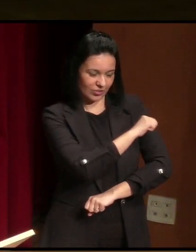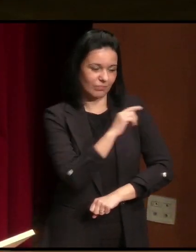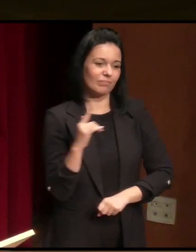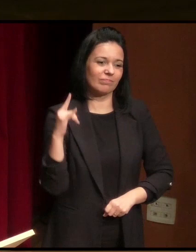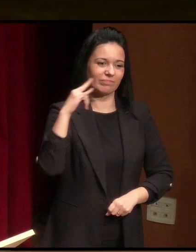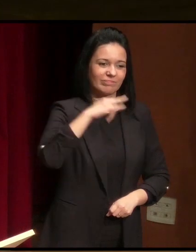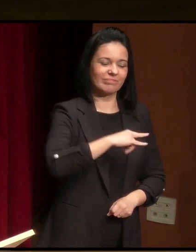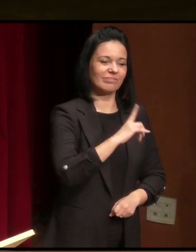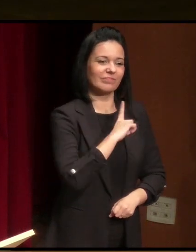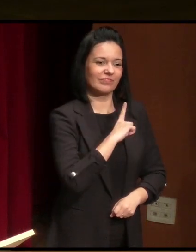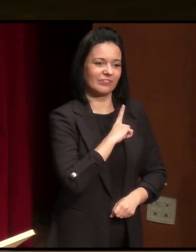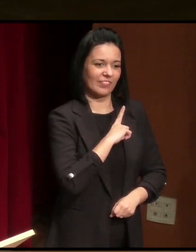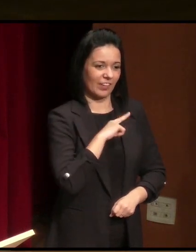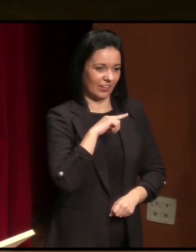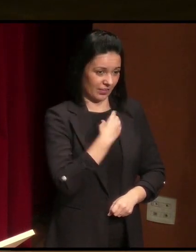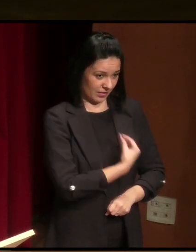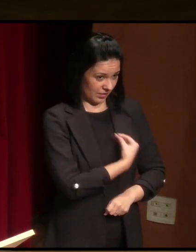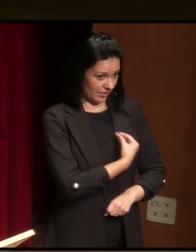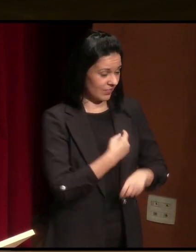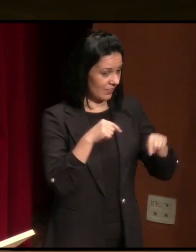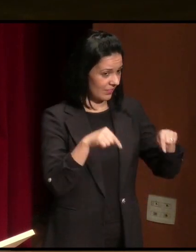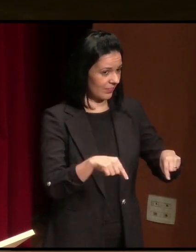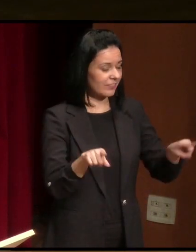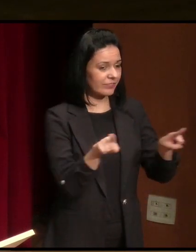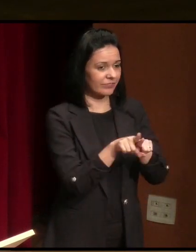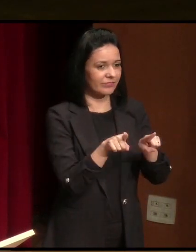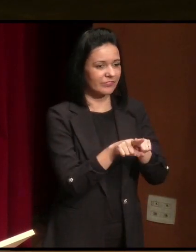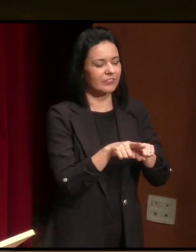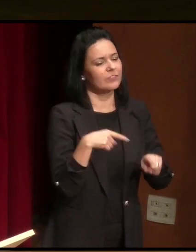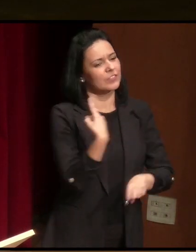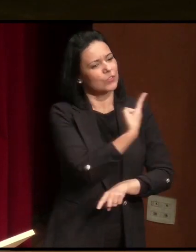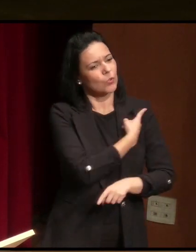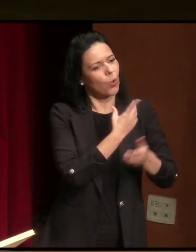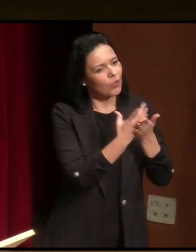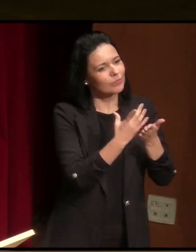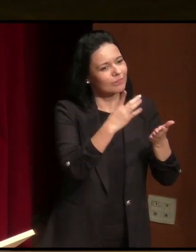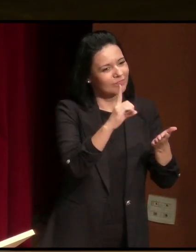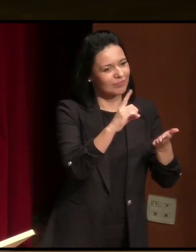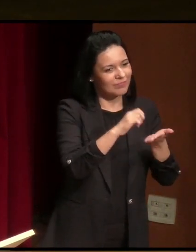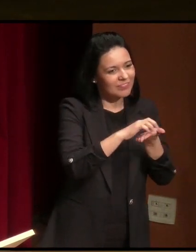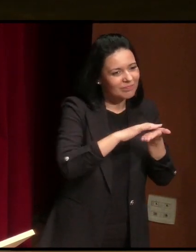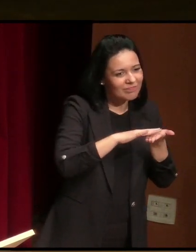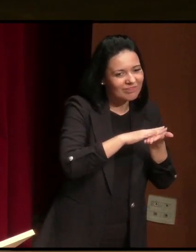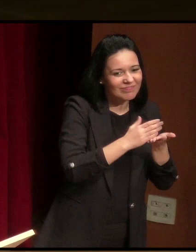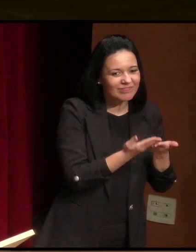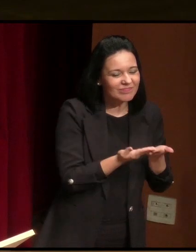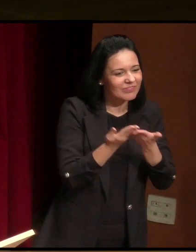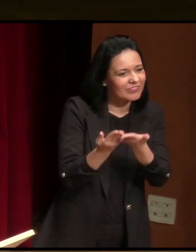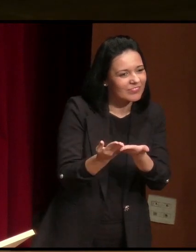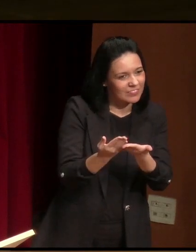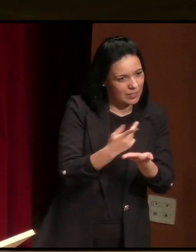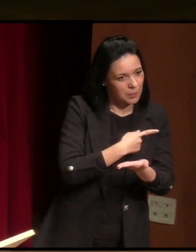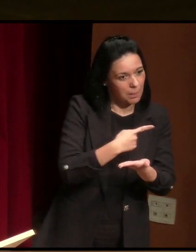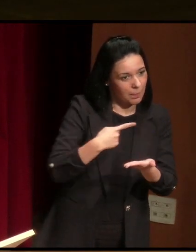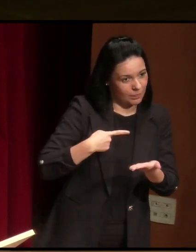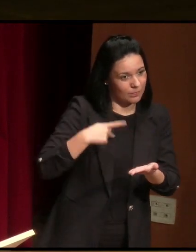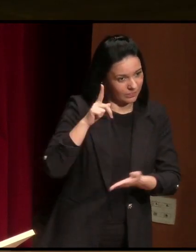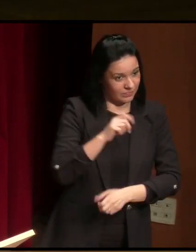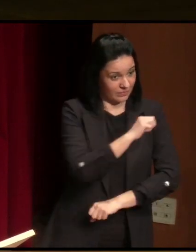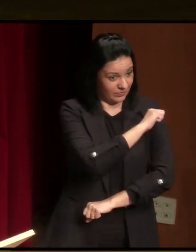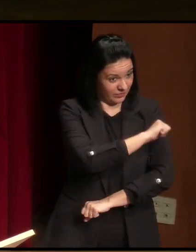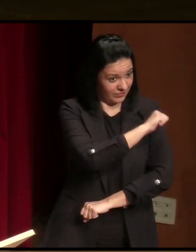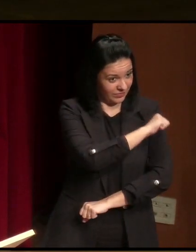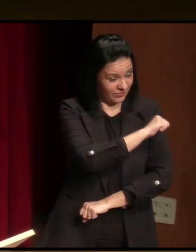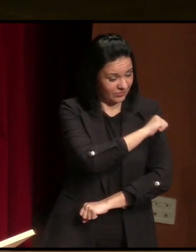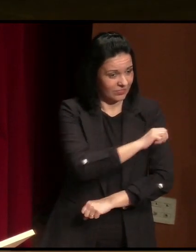do Rio de Janeiro juntos. E nós fomos fazer a entrega de uma Bíblia em Braille na igreja do pastor Rafael Stelling, em Niterói.